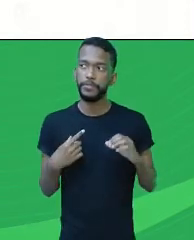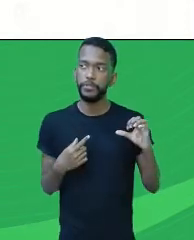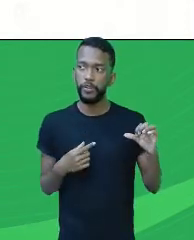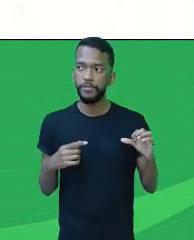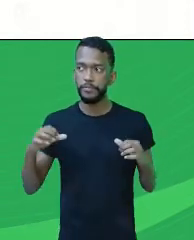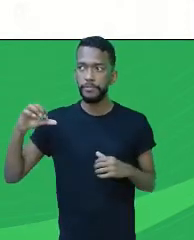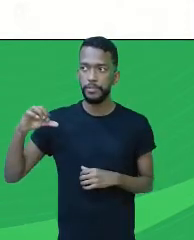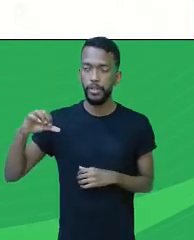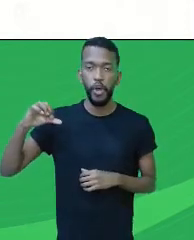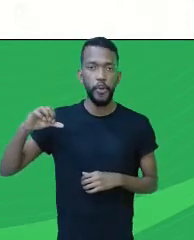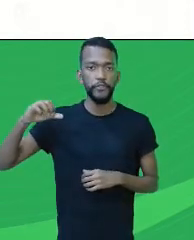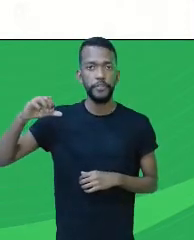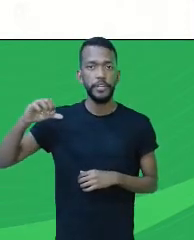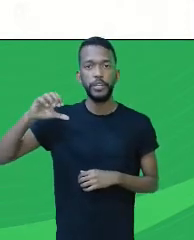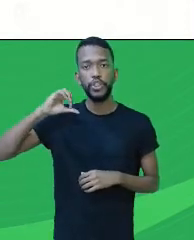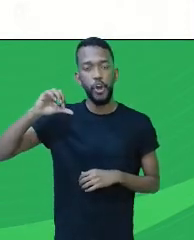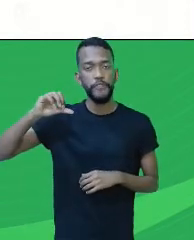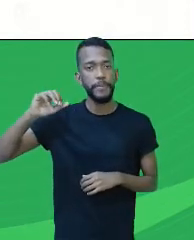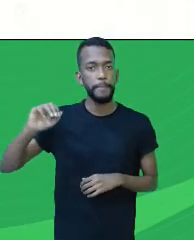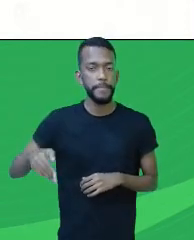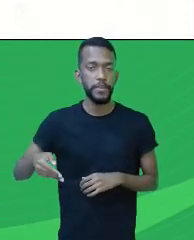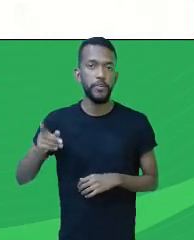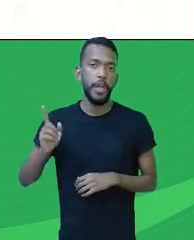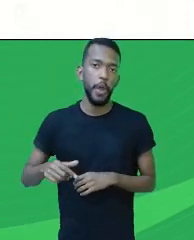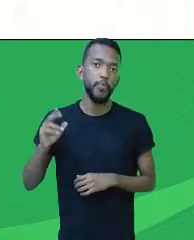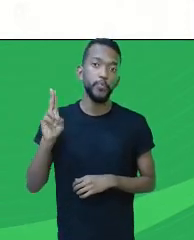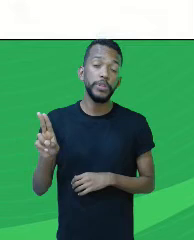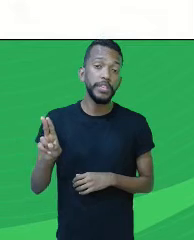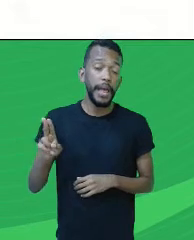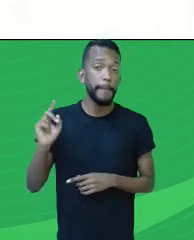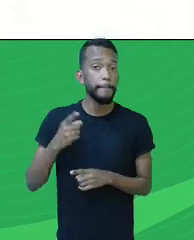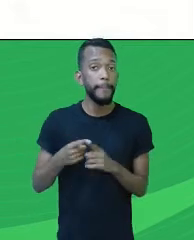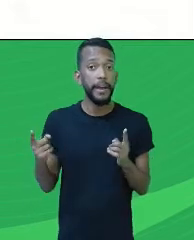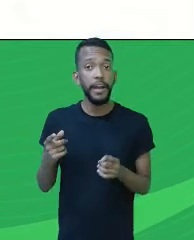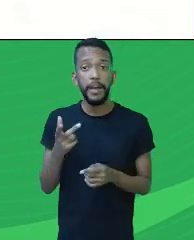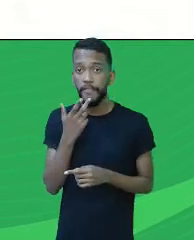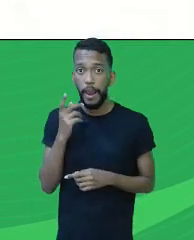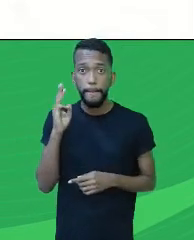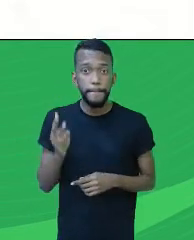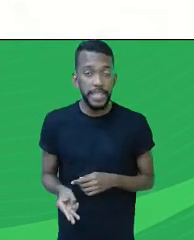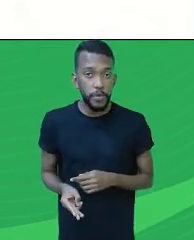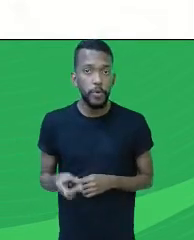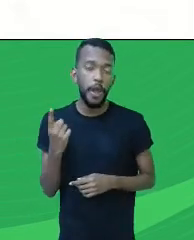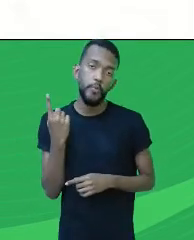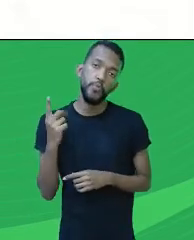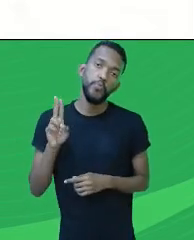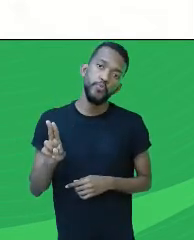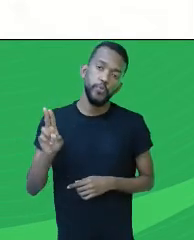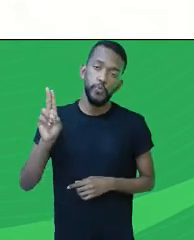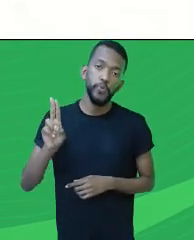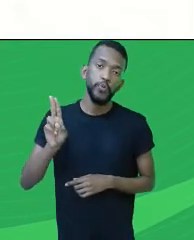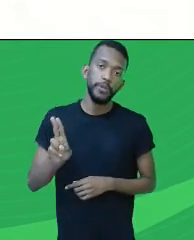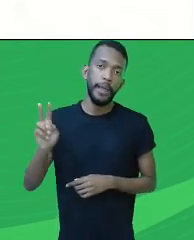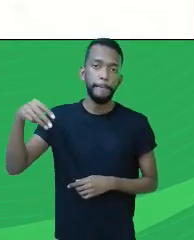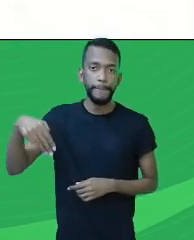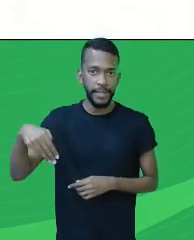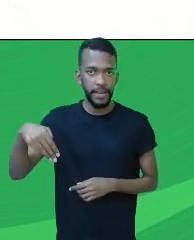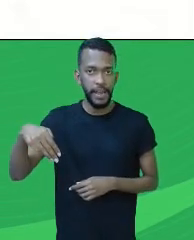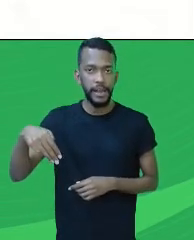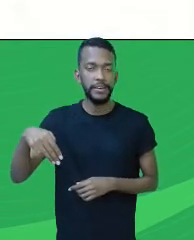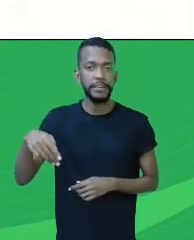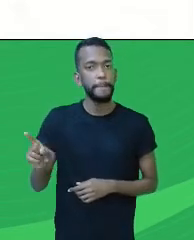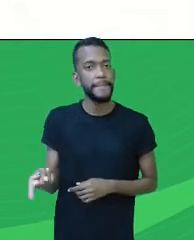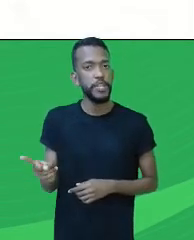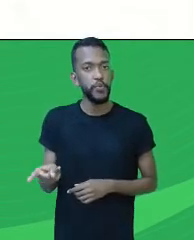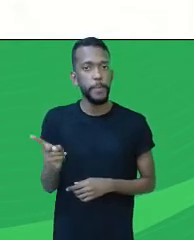o 9.009 é unidade. Só que quando eu digo 1.000, é unidade de